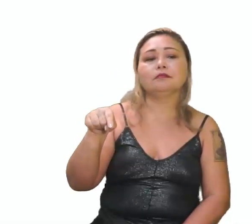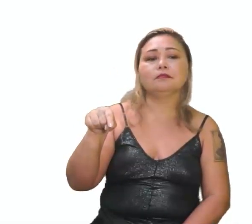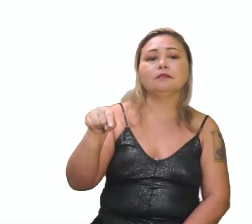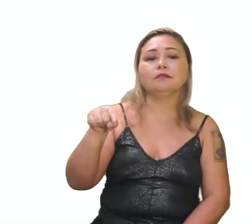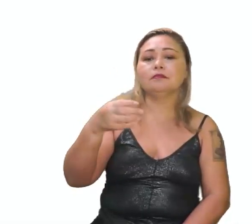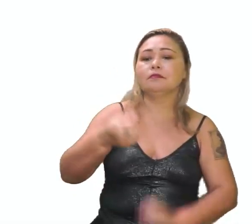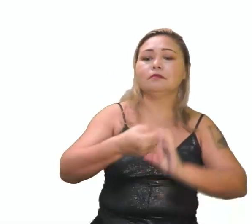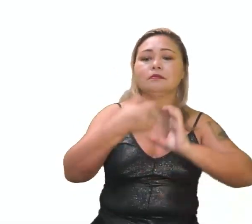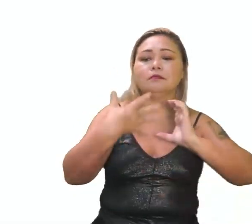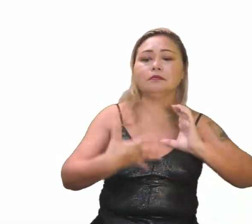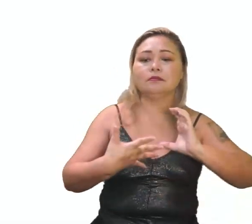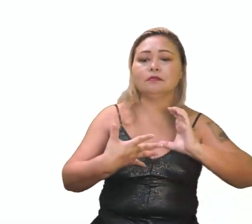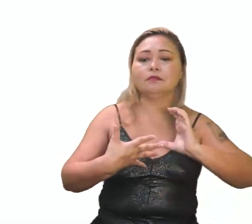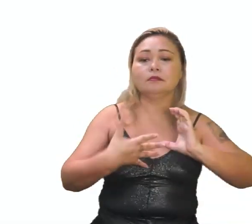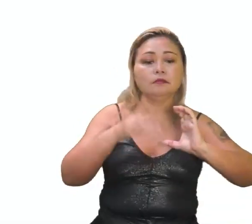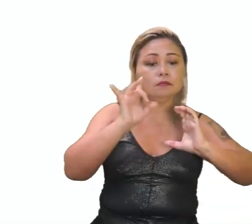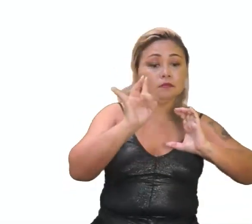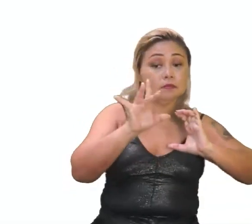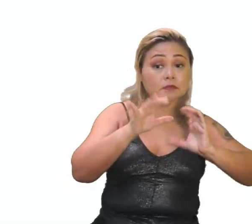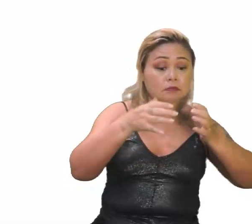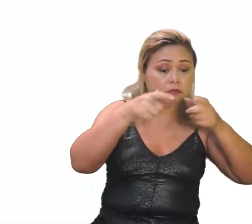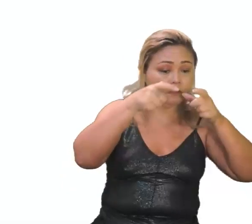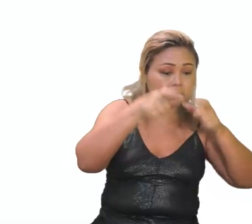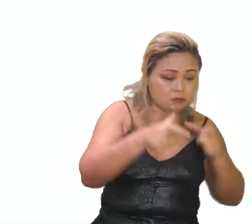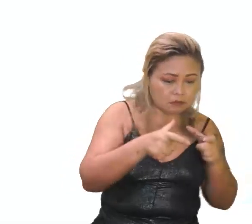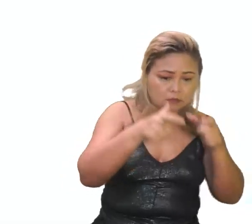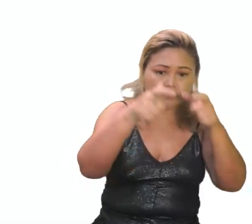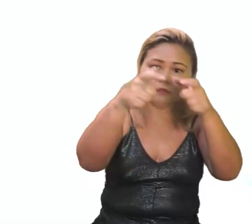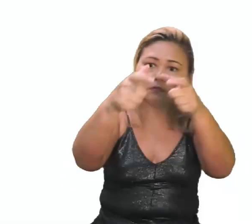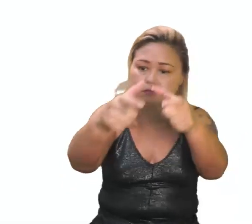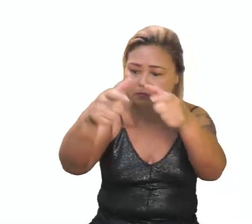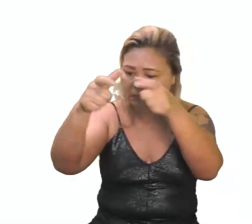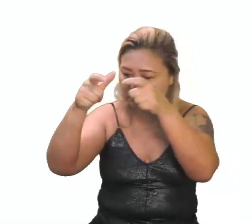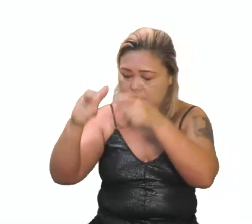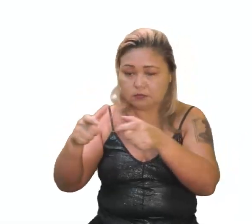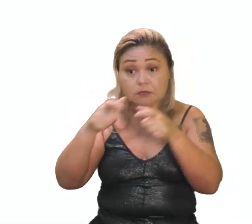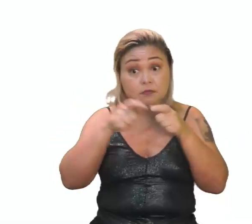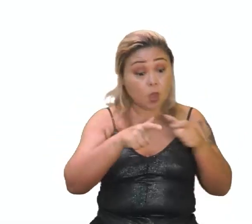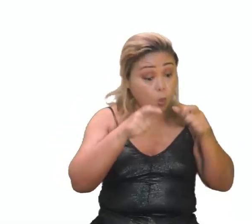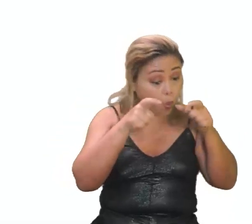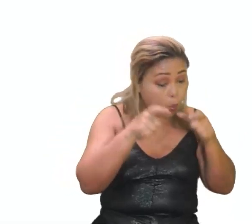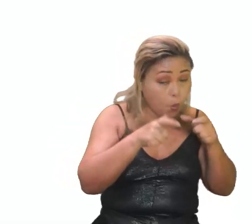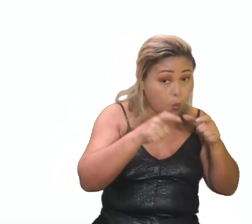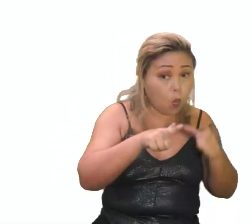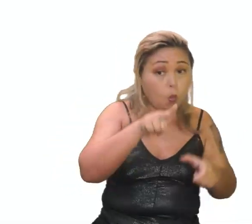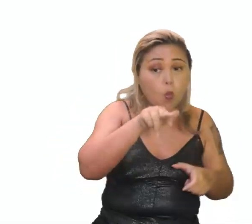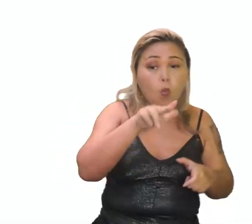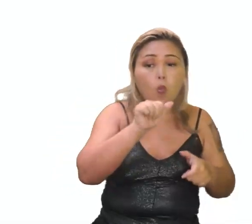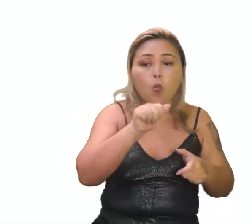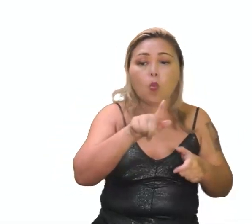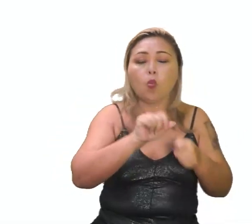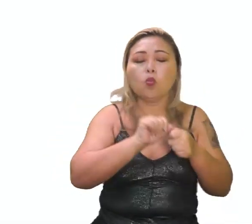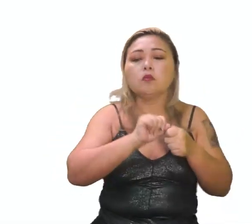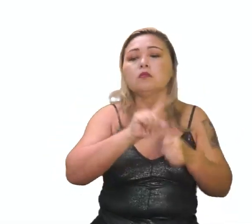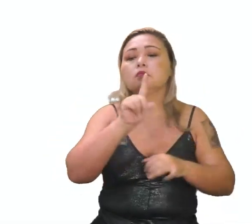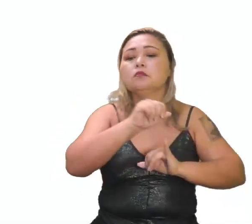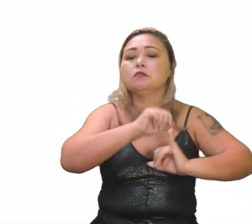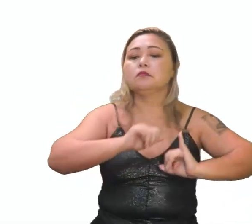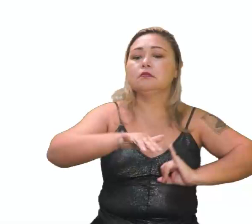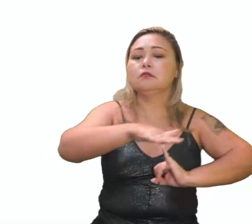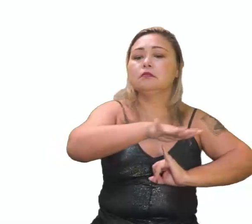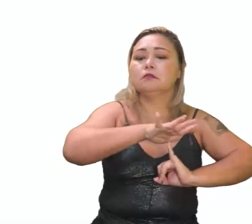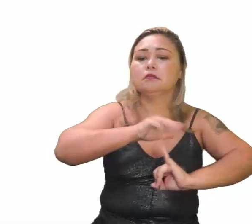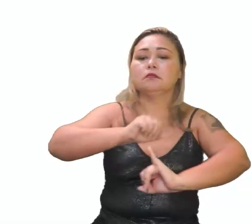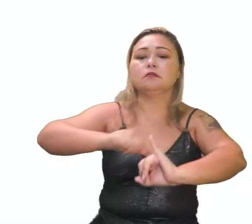essa característica de que em cada região, em cada local, de cada uma dessas ilhas que formam